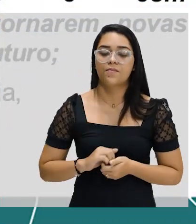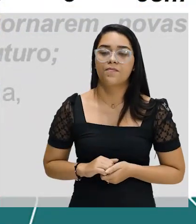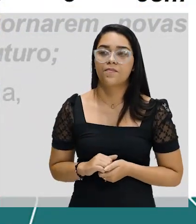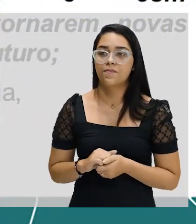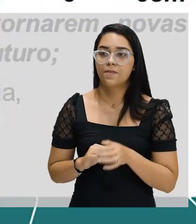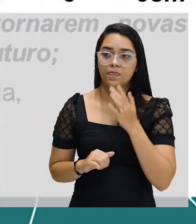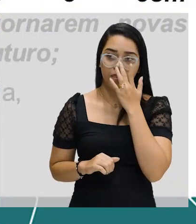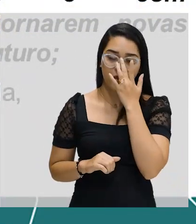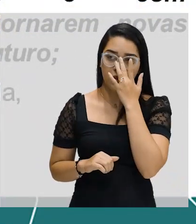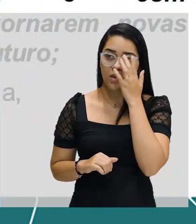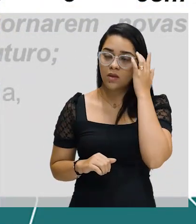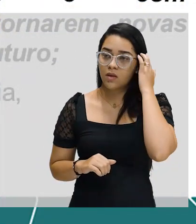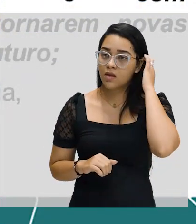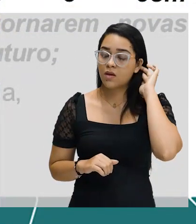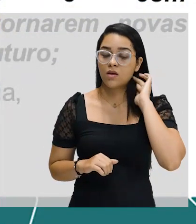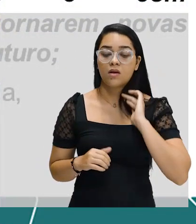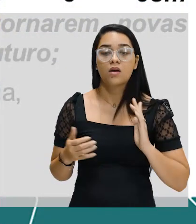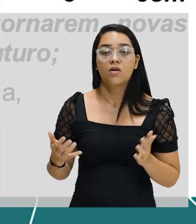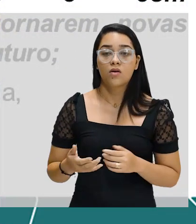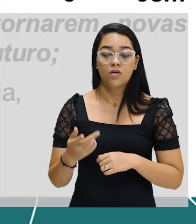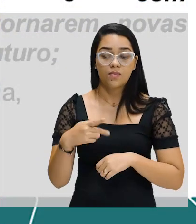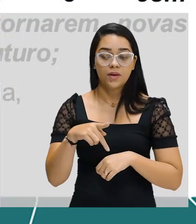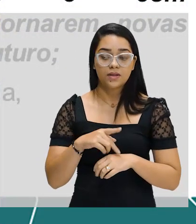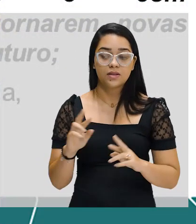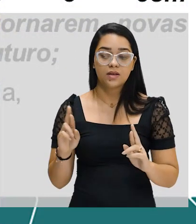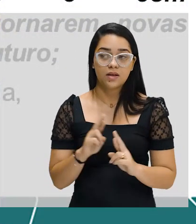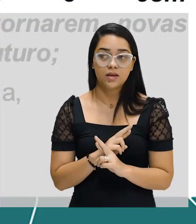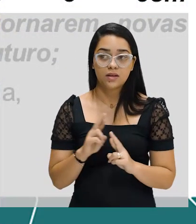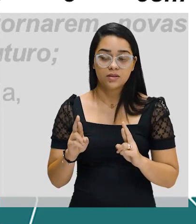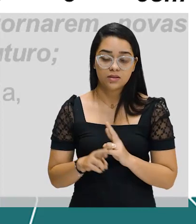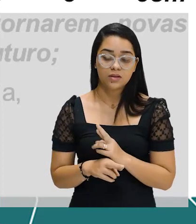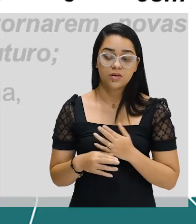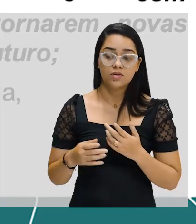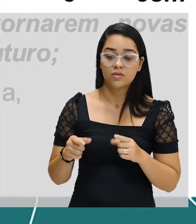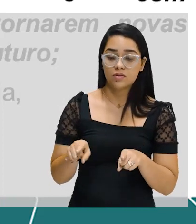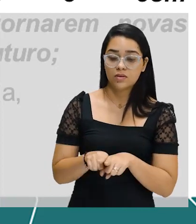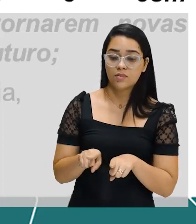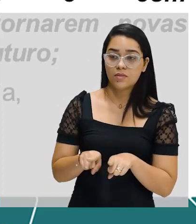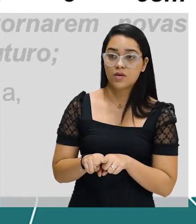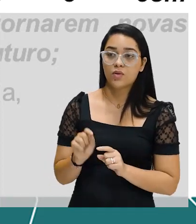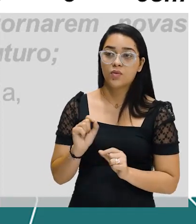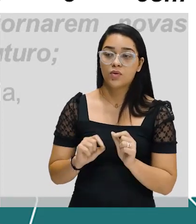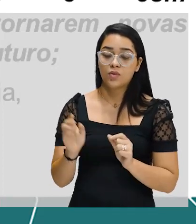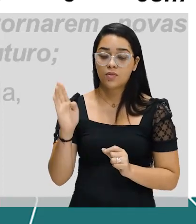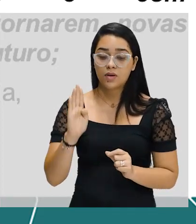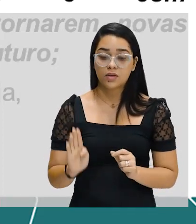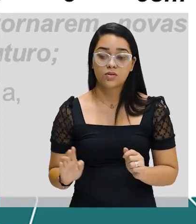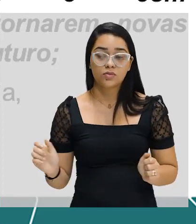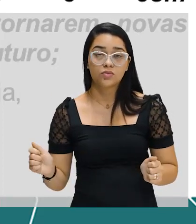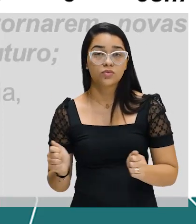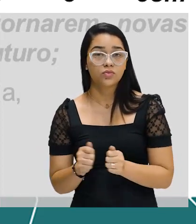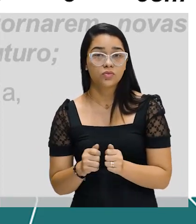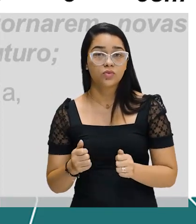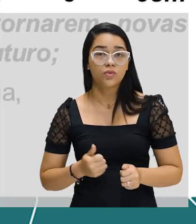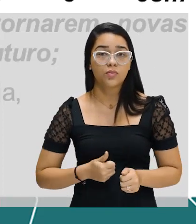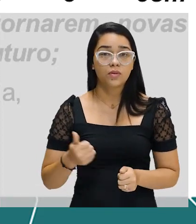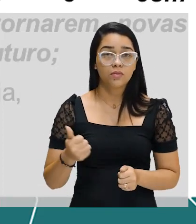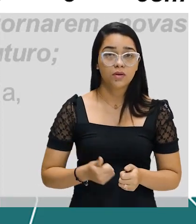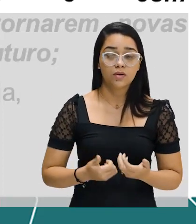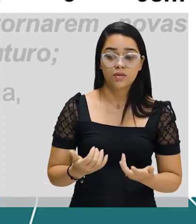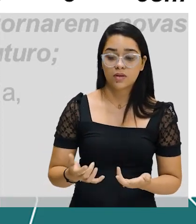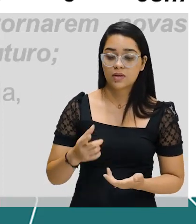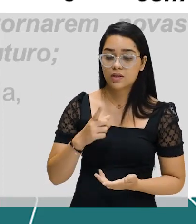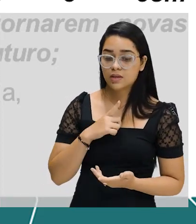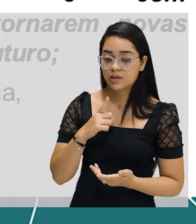Agora, vamos situar o nosso país em relação aos seus blocos econômicos, né, e acordos que o Brasil está inserido. O primeiro deles, tá, o Brasil